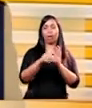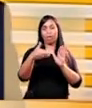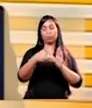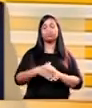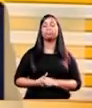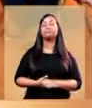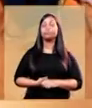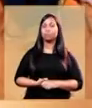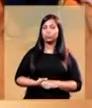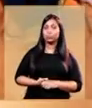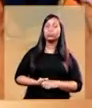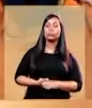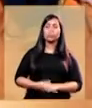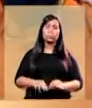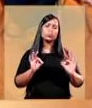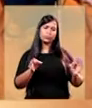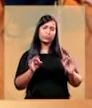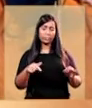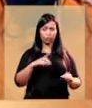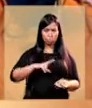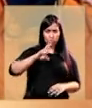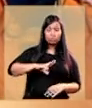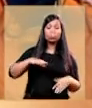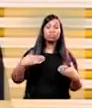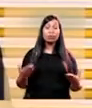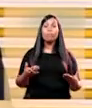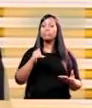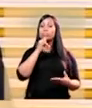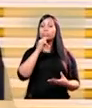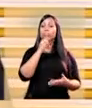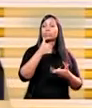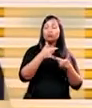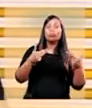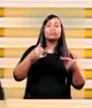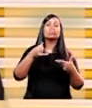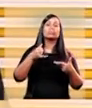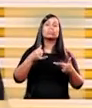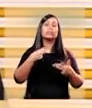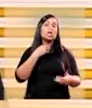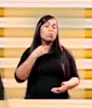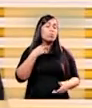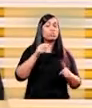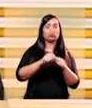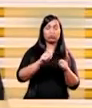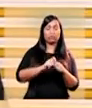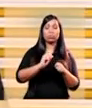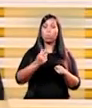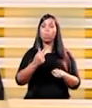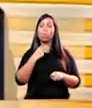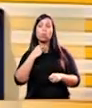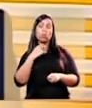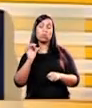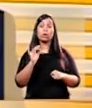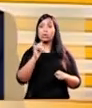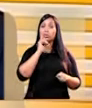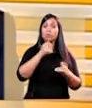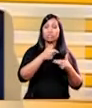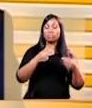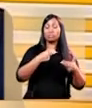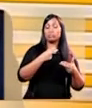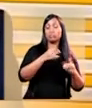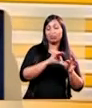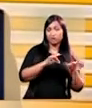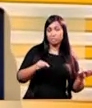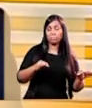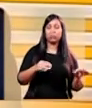em lei. É assim que funciona. E as restrições, são muitas as restrições ou não? Não, as restrições são